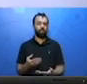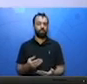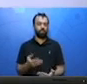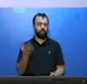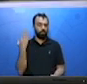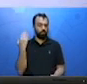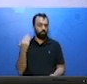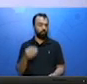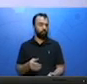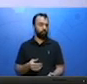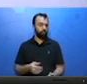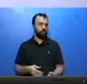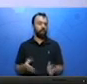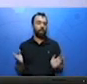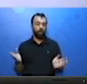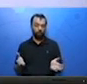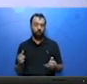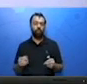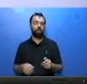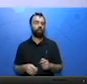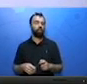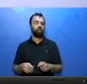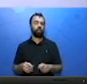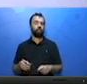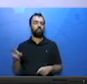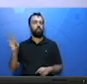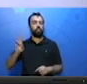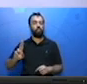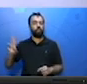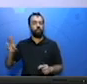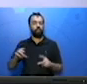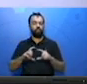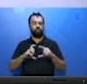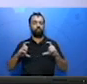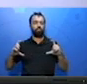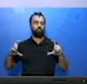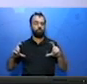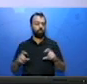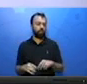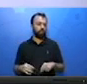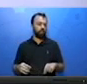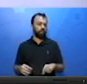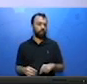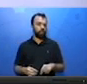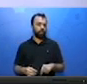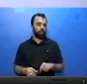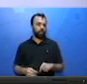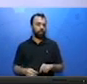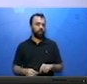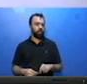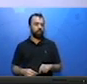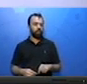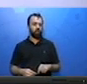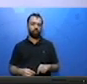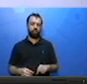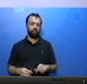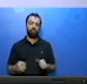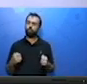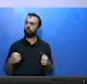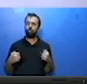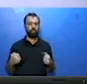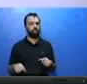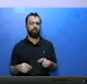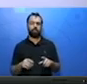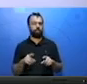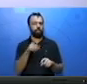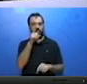Agora, vamos usar pelas fórmulas. A vantagem da fórmula é que eu não preciso